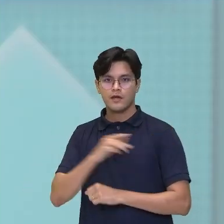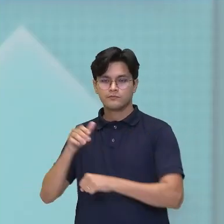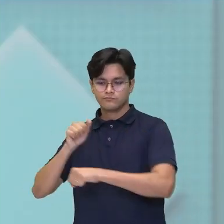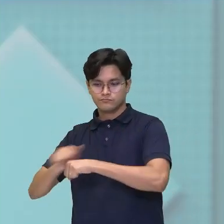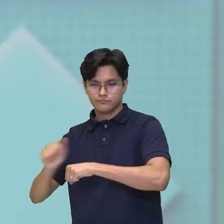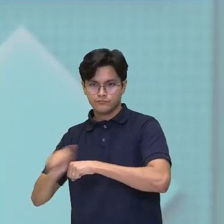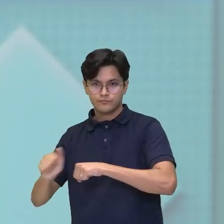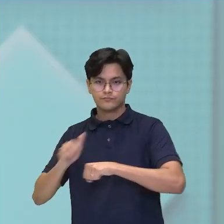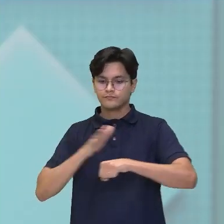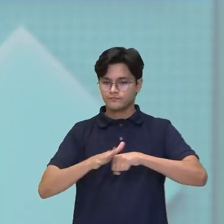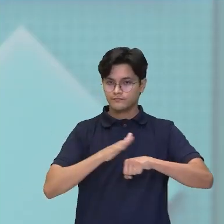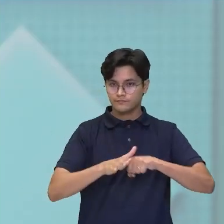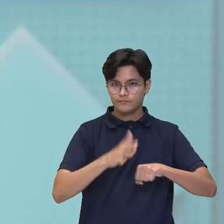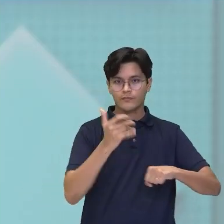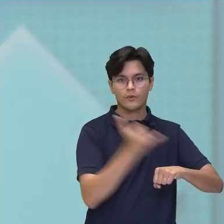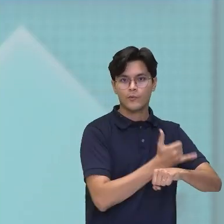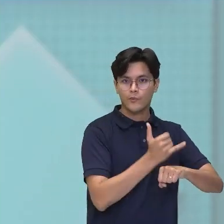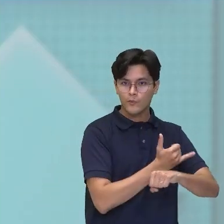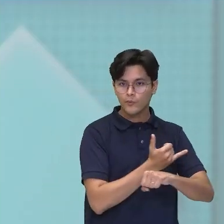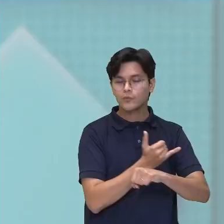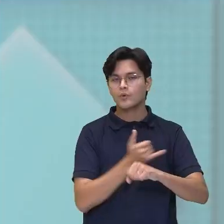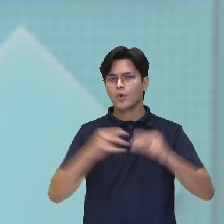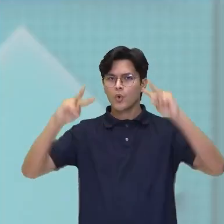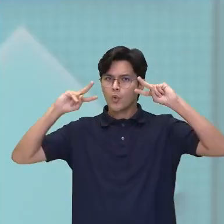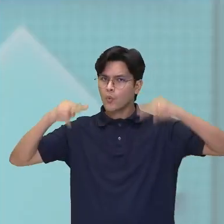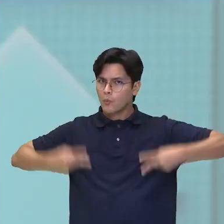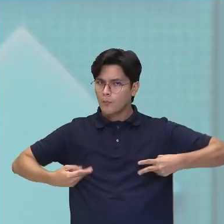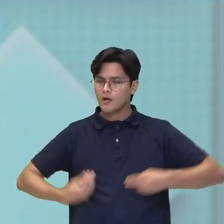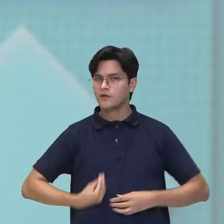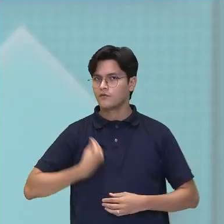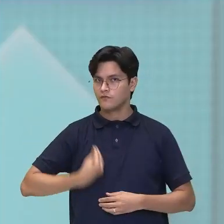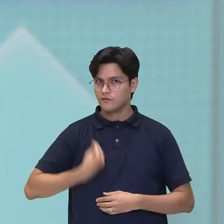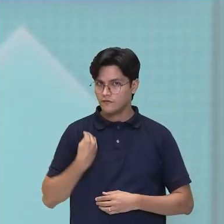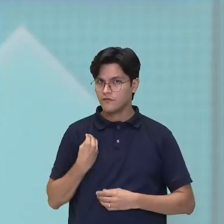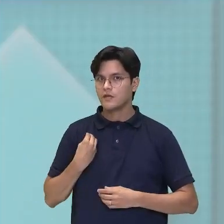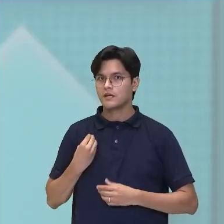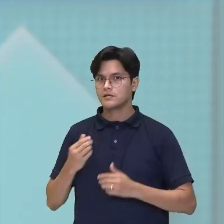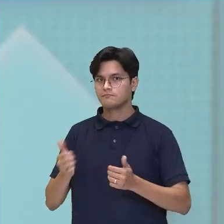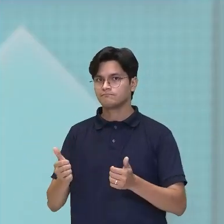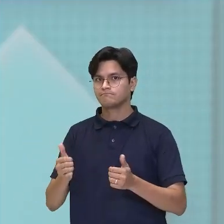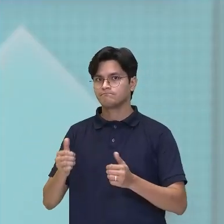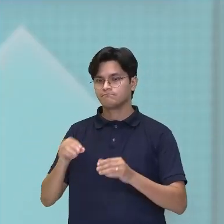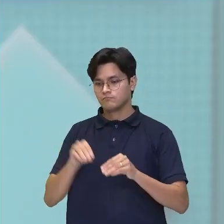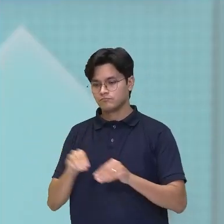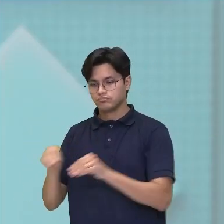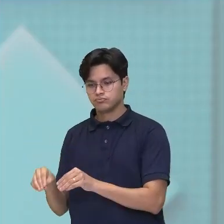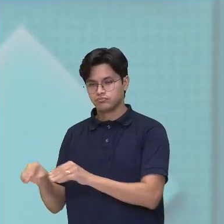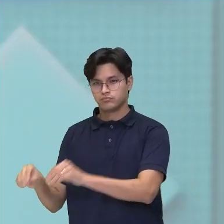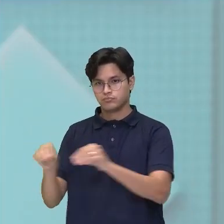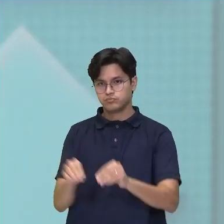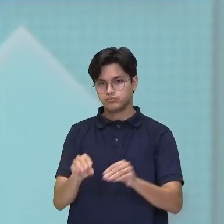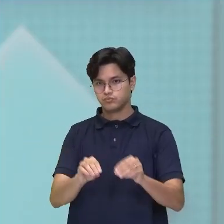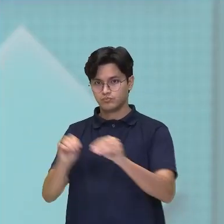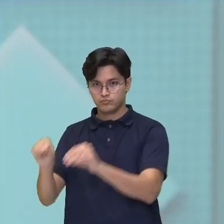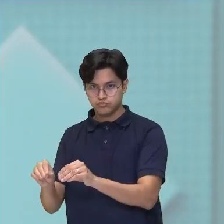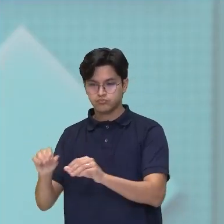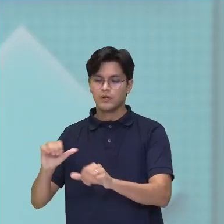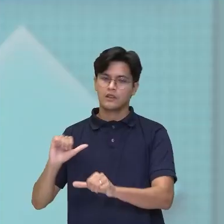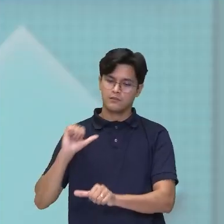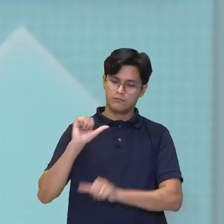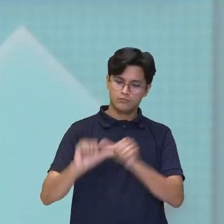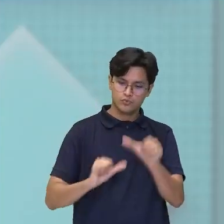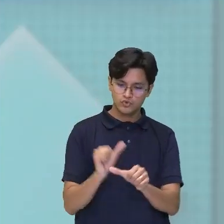o homem vivia de forma sedentária, depois ele era nômade, né? Primeiro nômade, depois